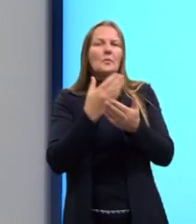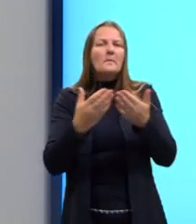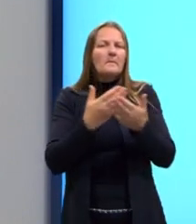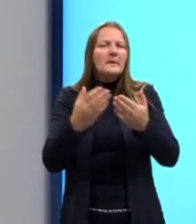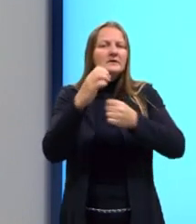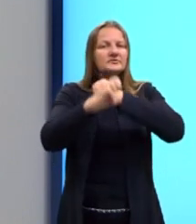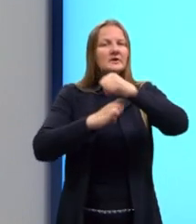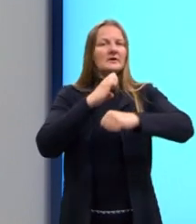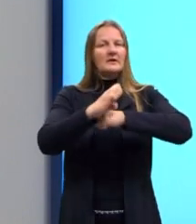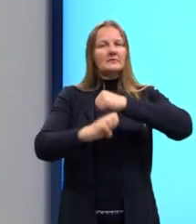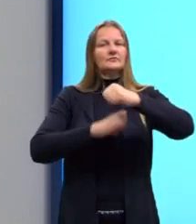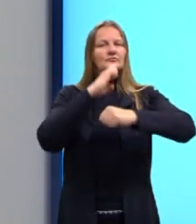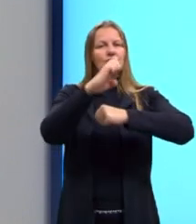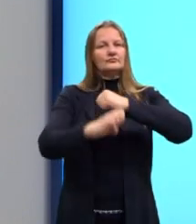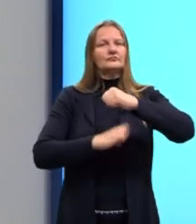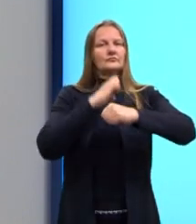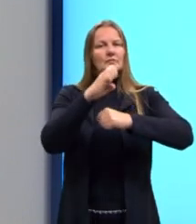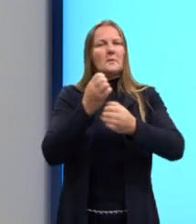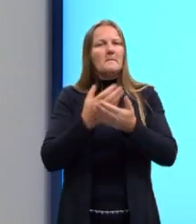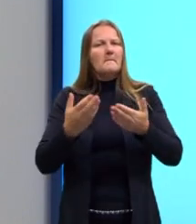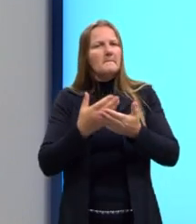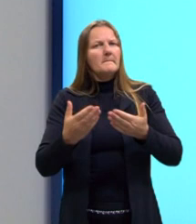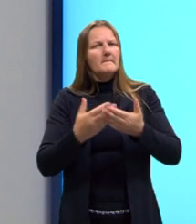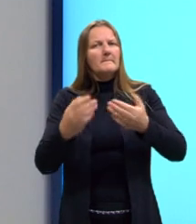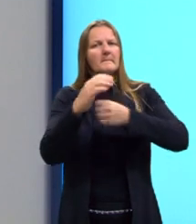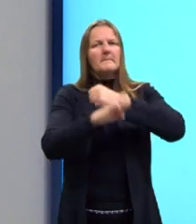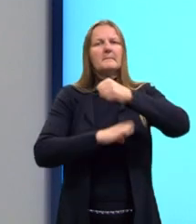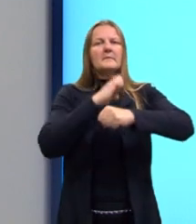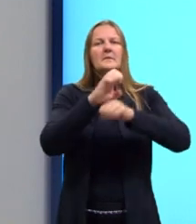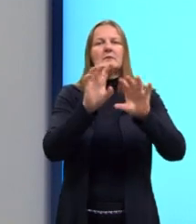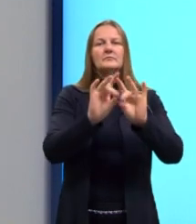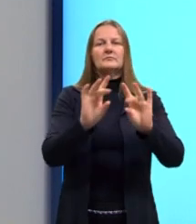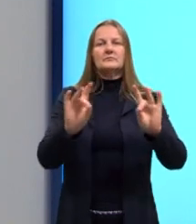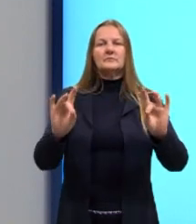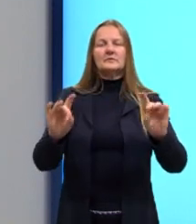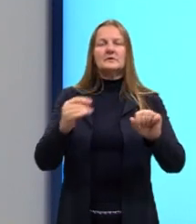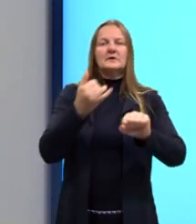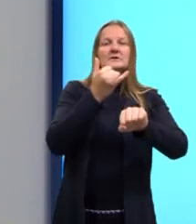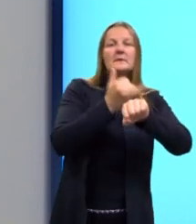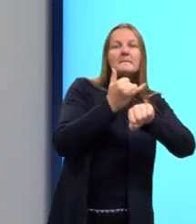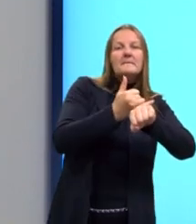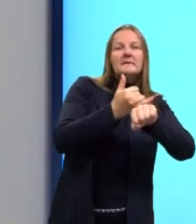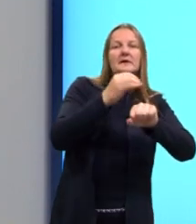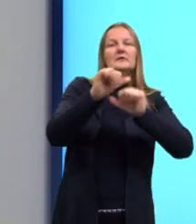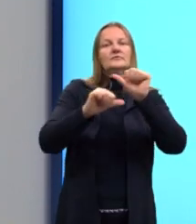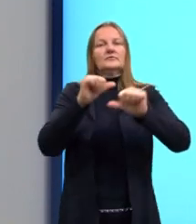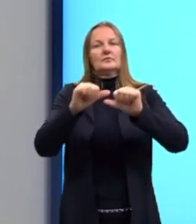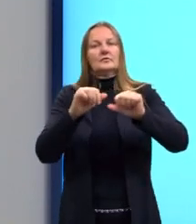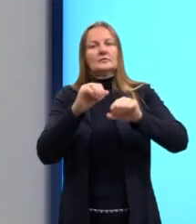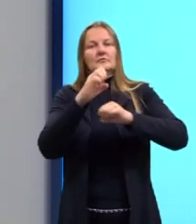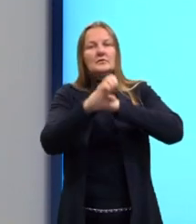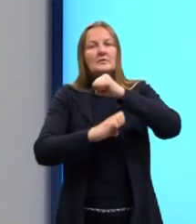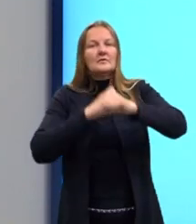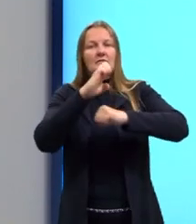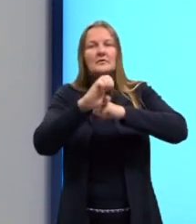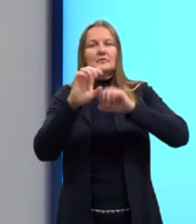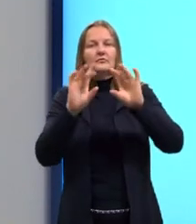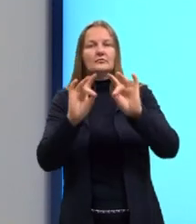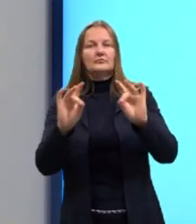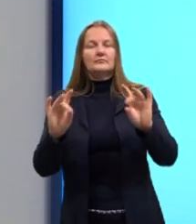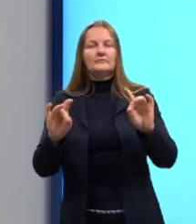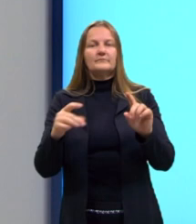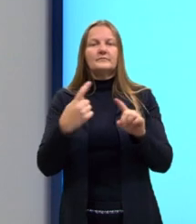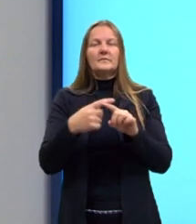perda de elétrons e se tornando o 5 a coisa era cinco metálicos tornou-se um pacoso o oposto